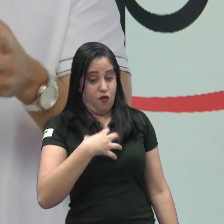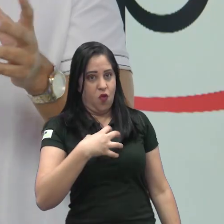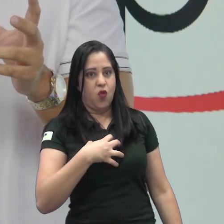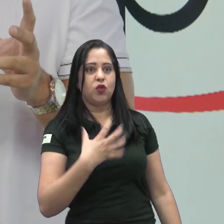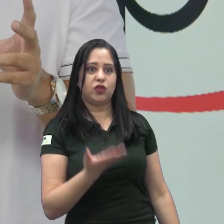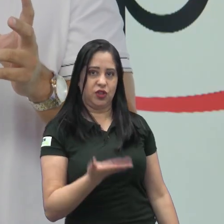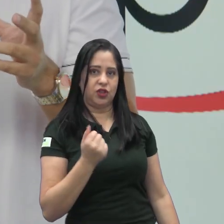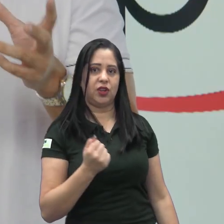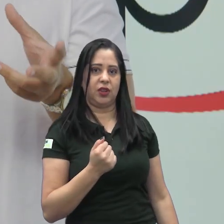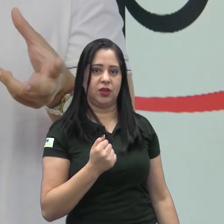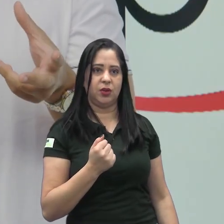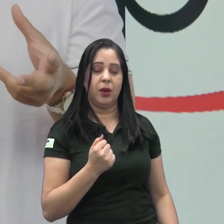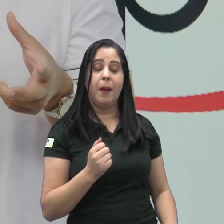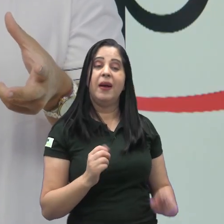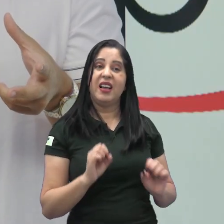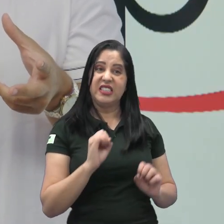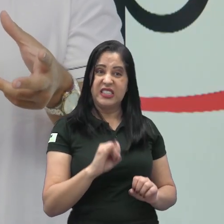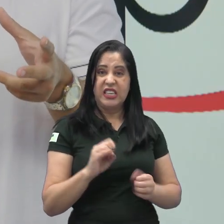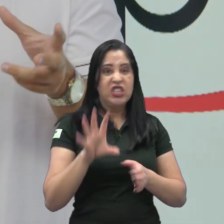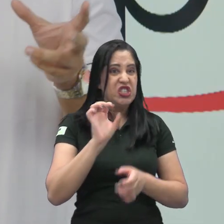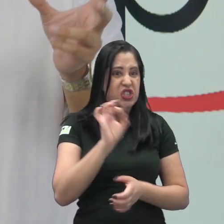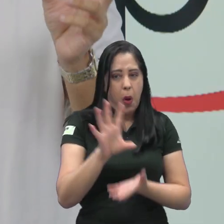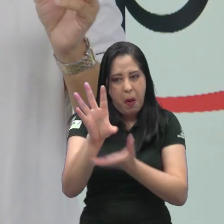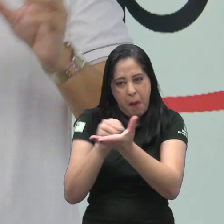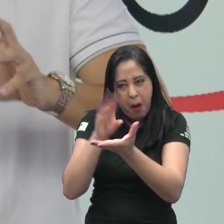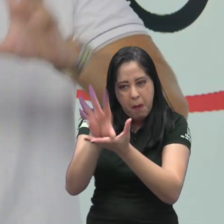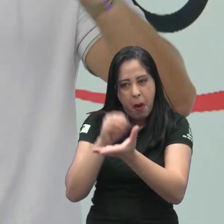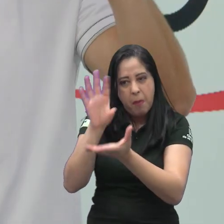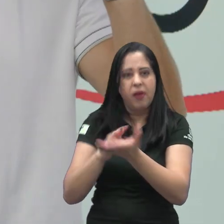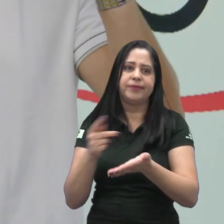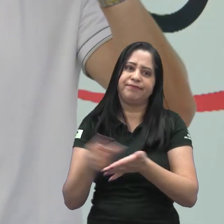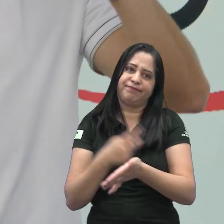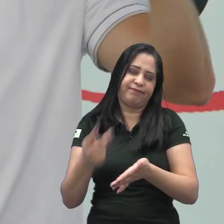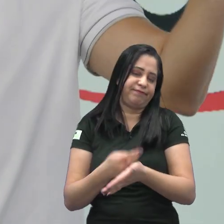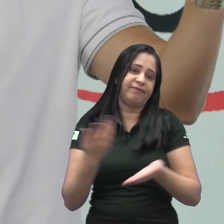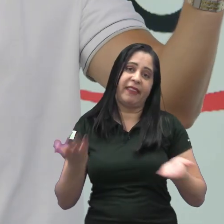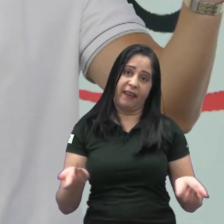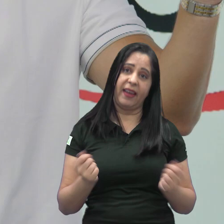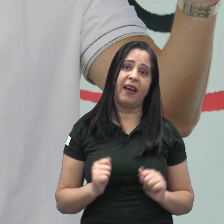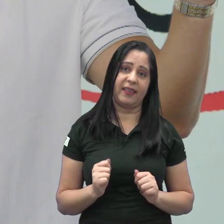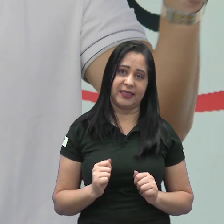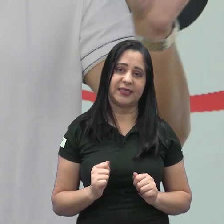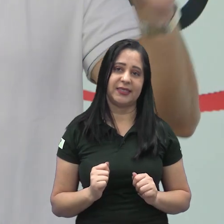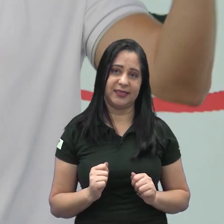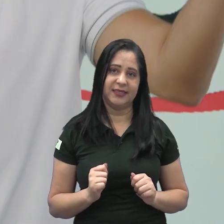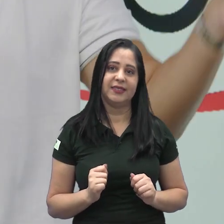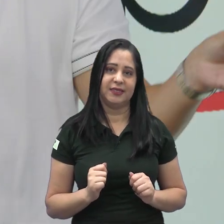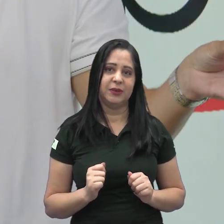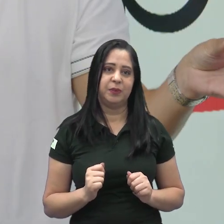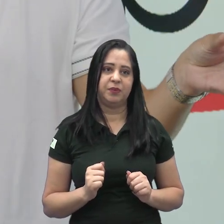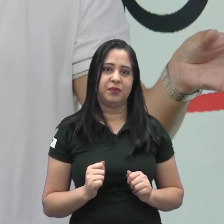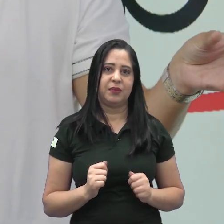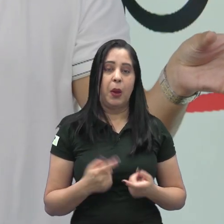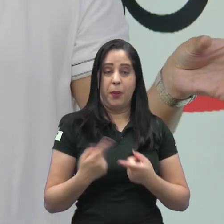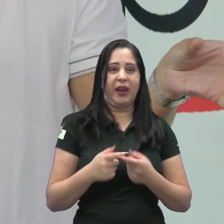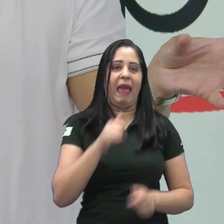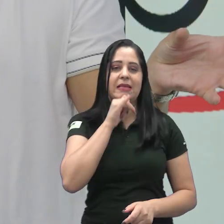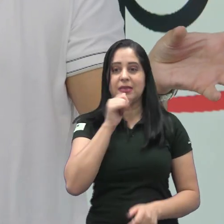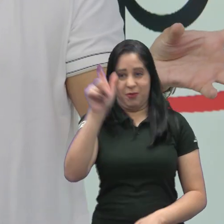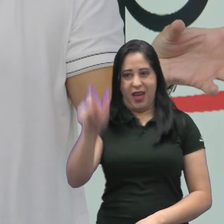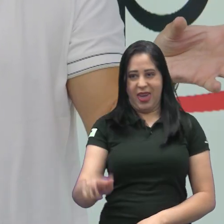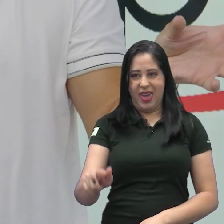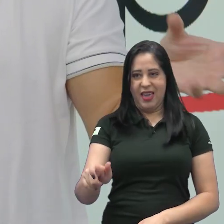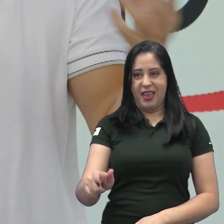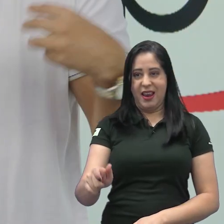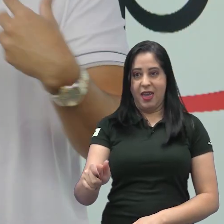criação. Então, acho que esse é um erro muito comum que acontece. As pessoas, elas vêm funcionando com fulano, que deu certo,